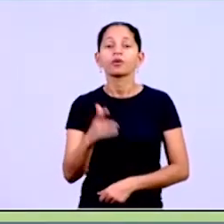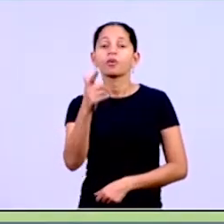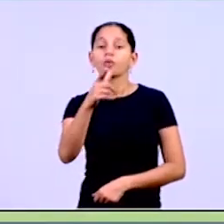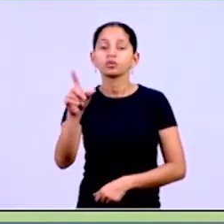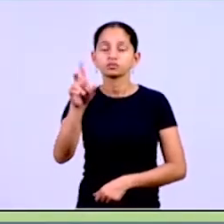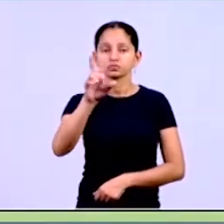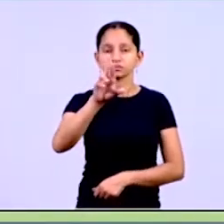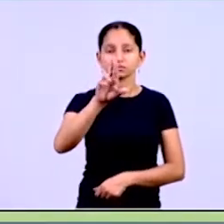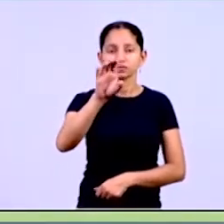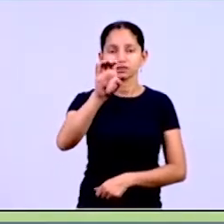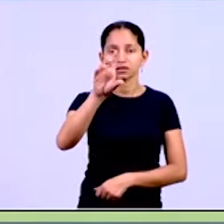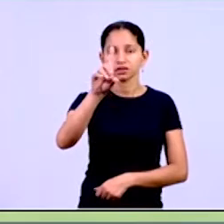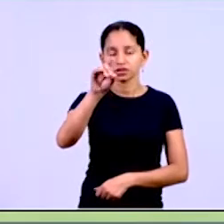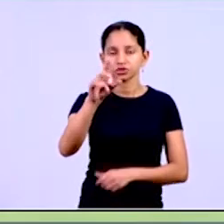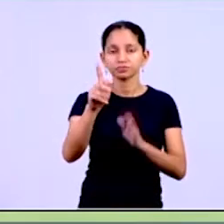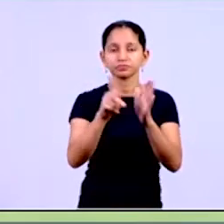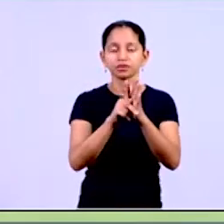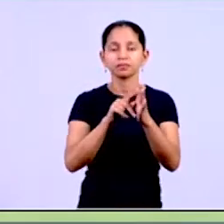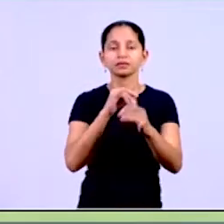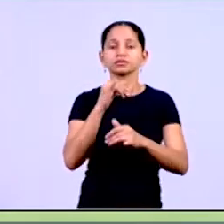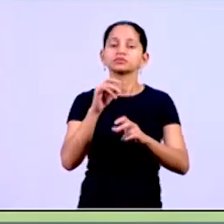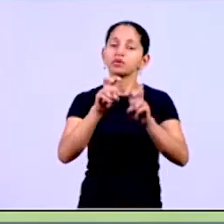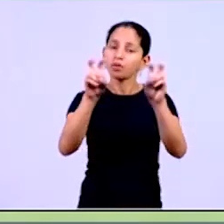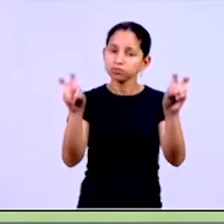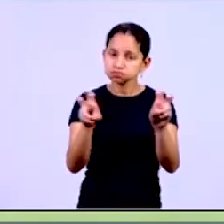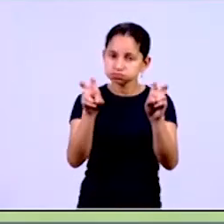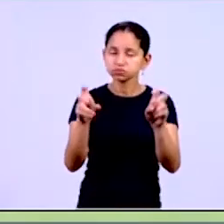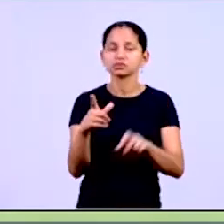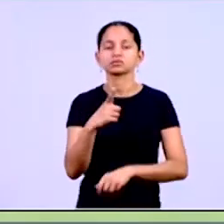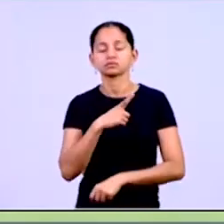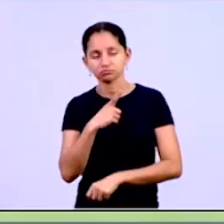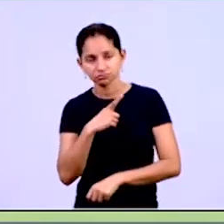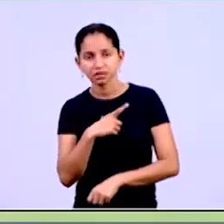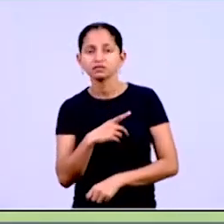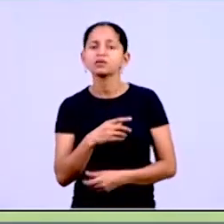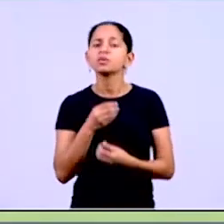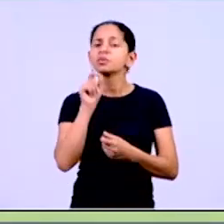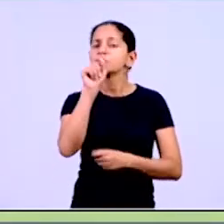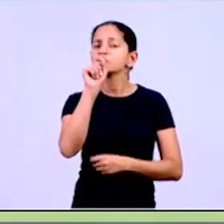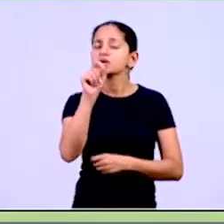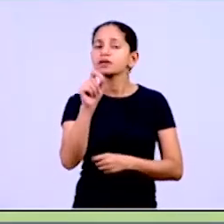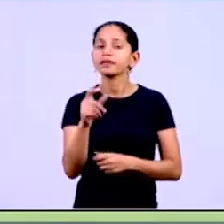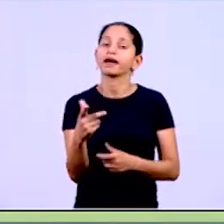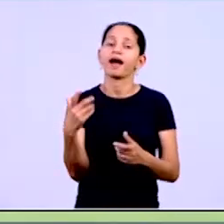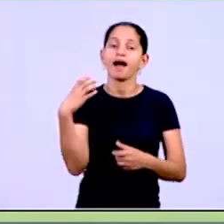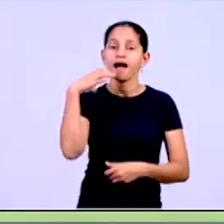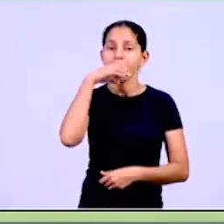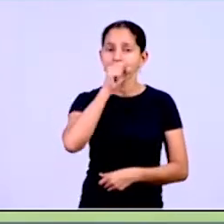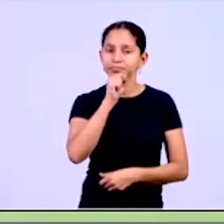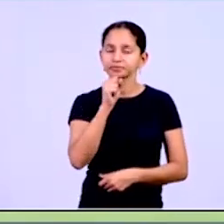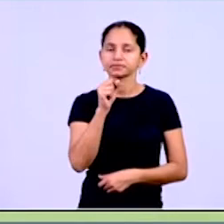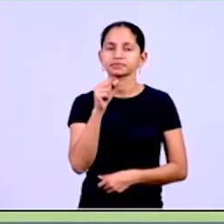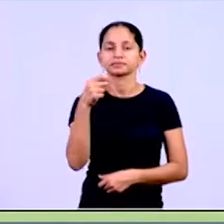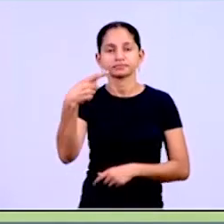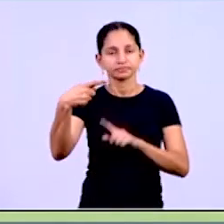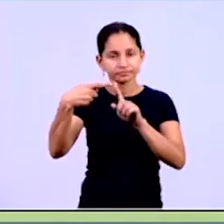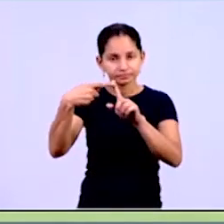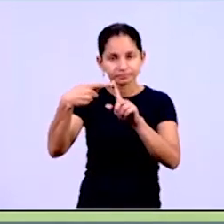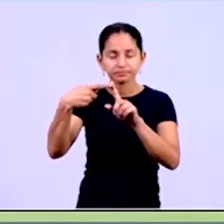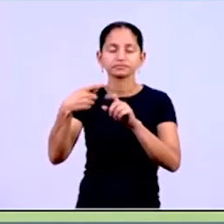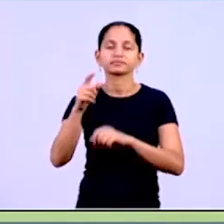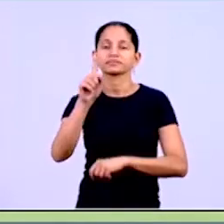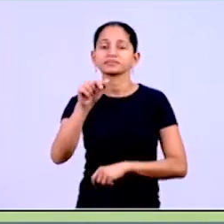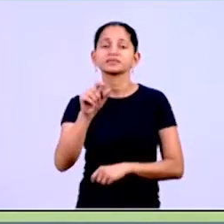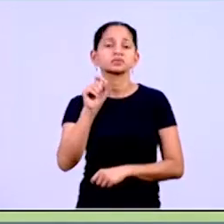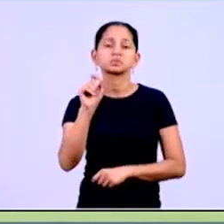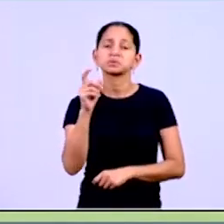computadores, né? Nós podemos falar da infraestrutura lógica e física. A infraestrutura lógica, gente, basicamente